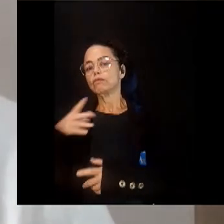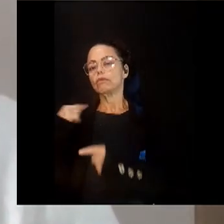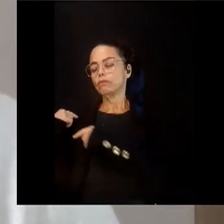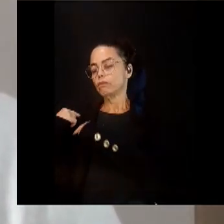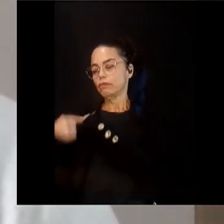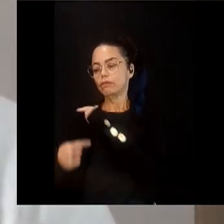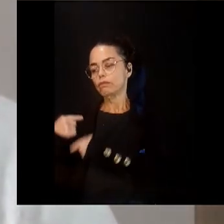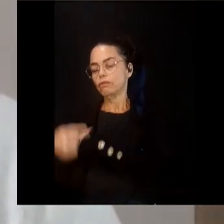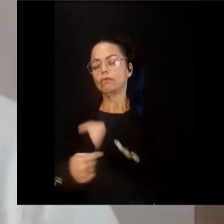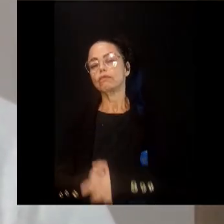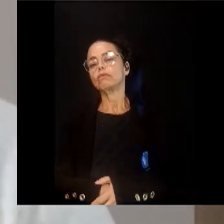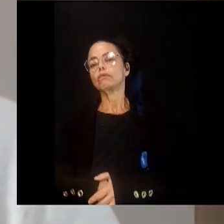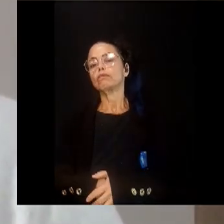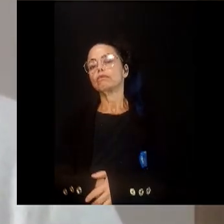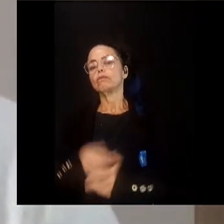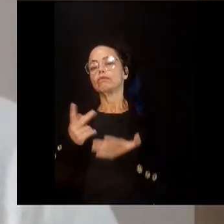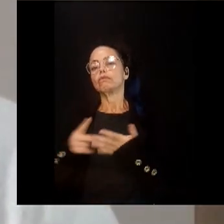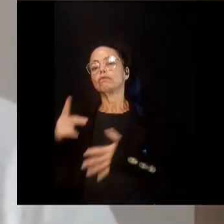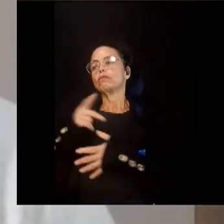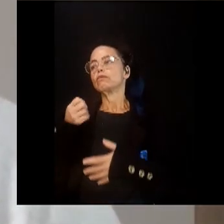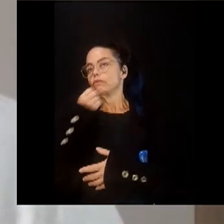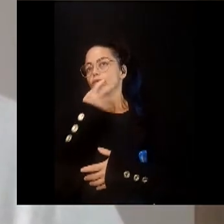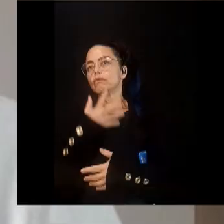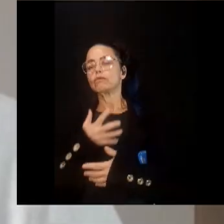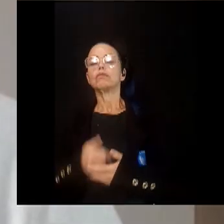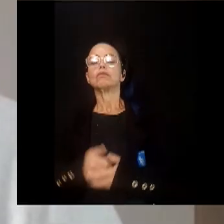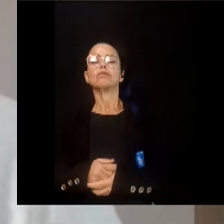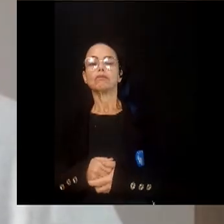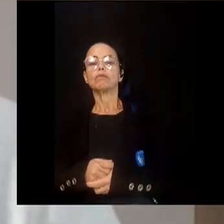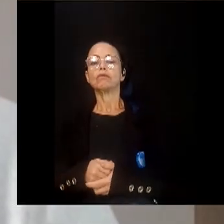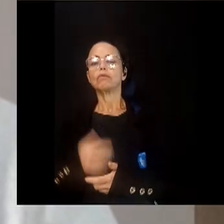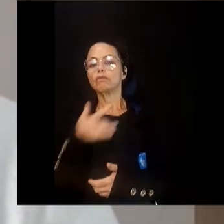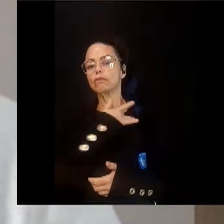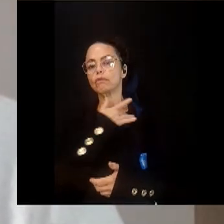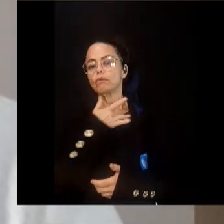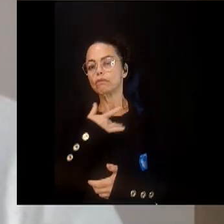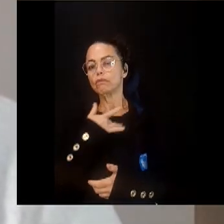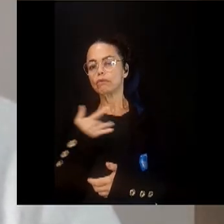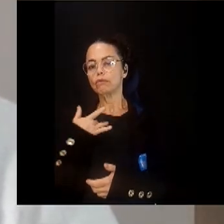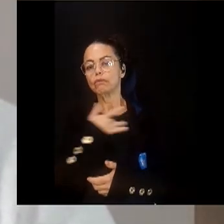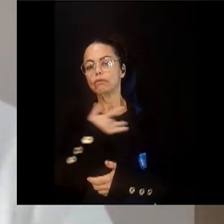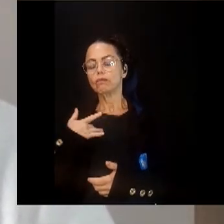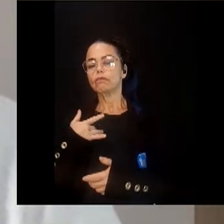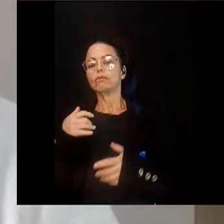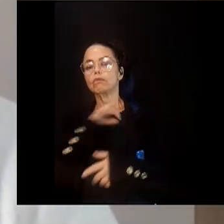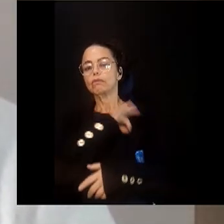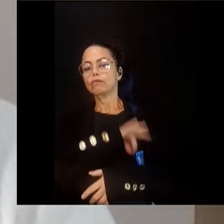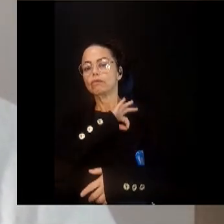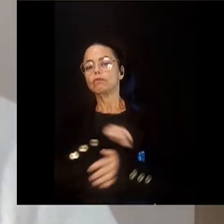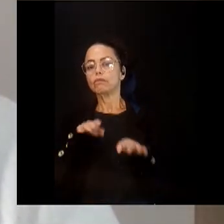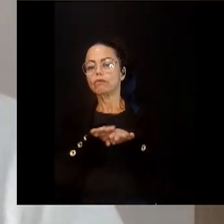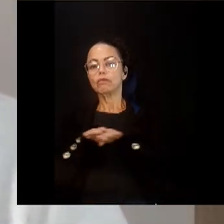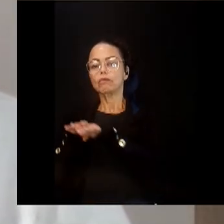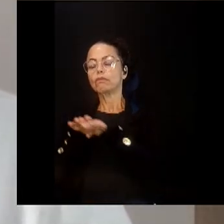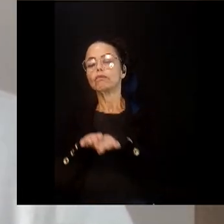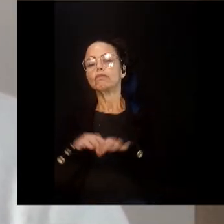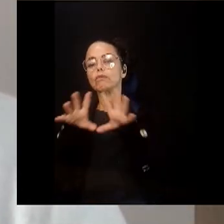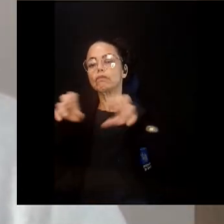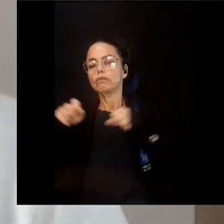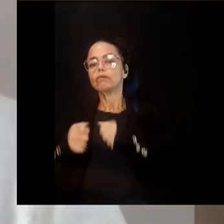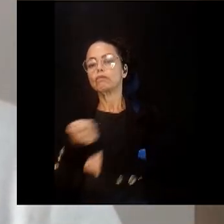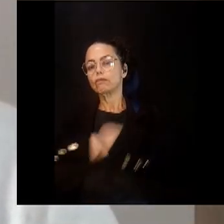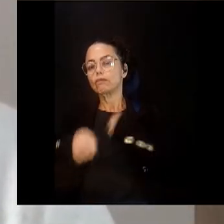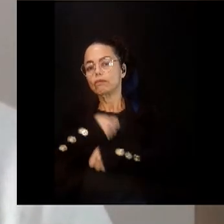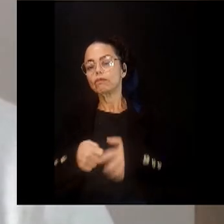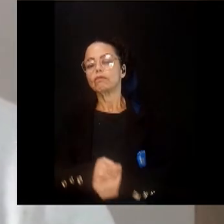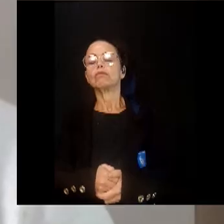já prioriza o bem-estar e salário igualmente, né? Tem um dado do Fórum Econômico que fala sobre